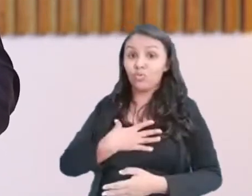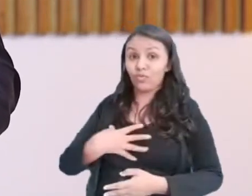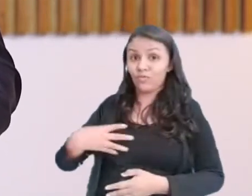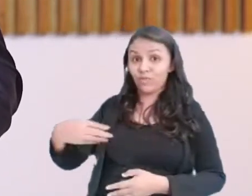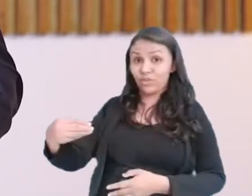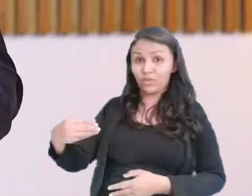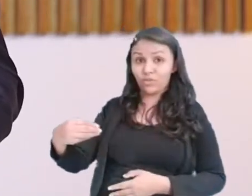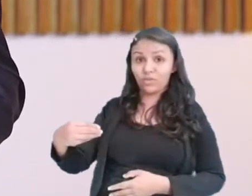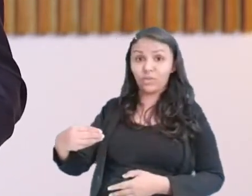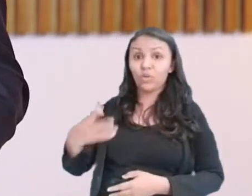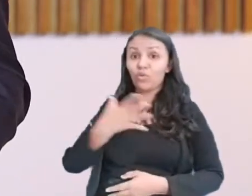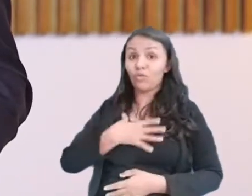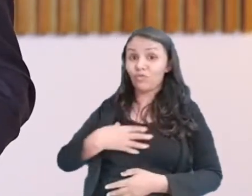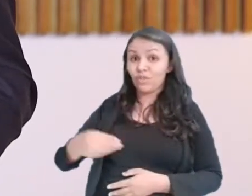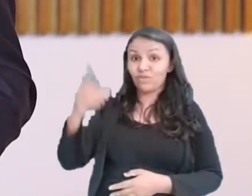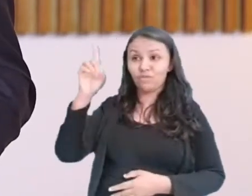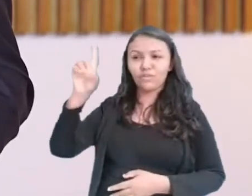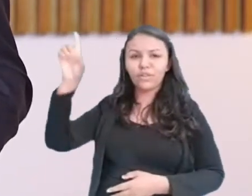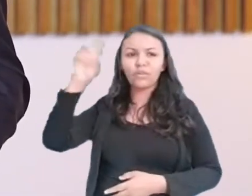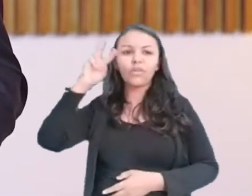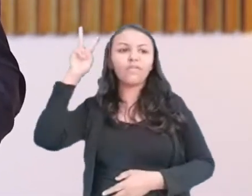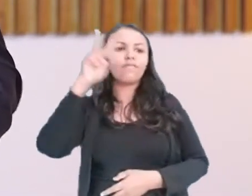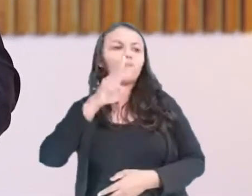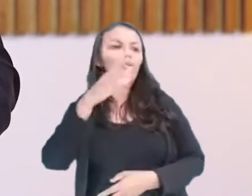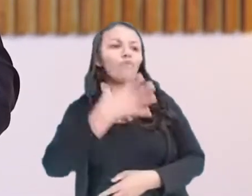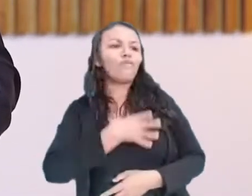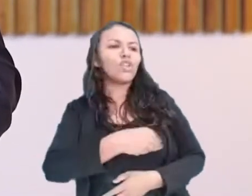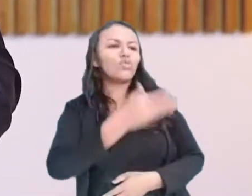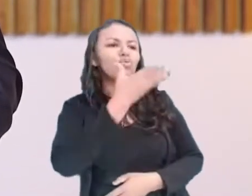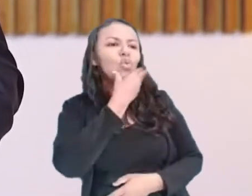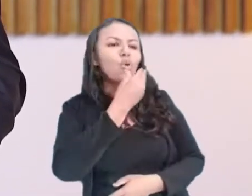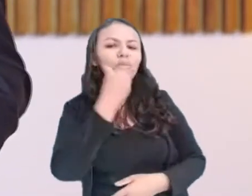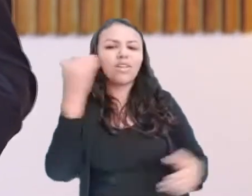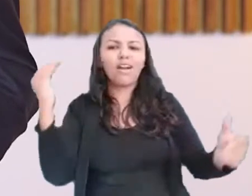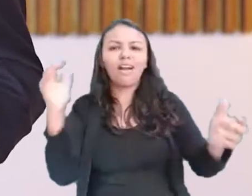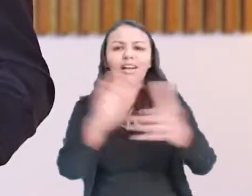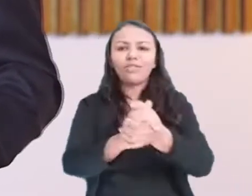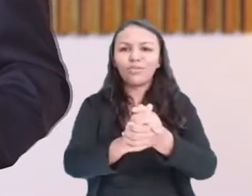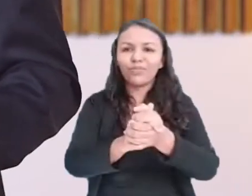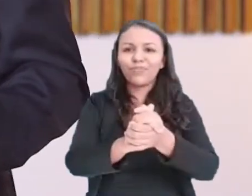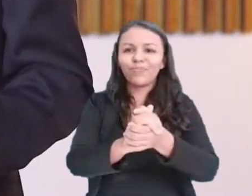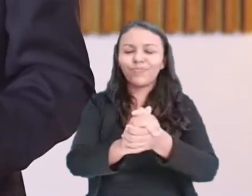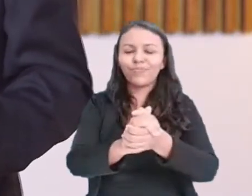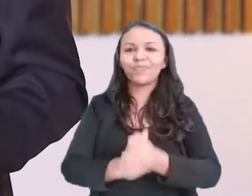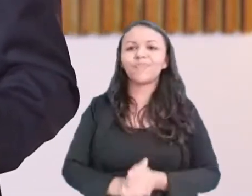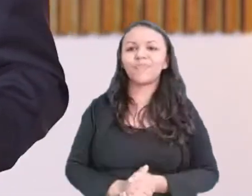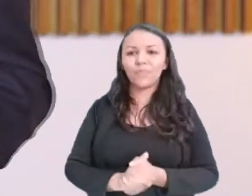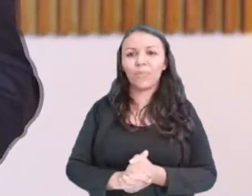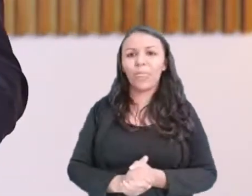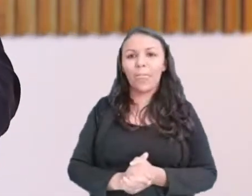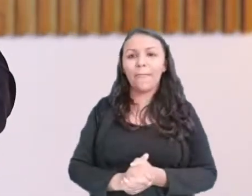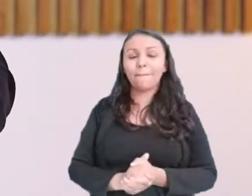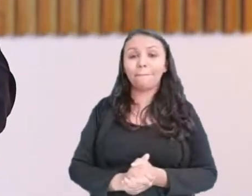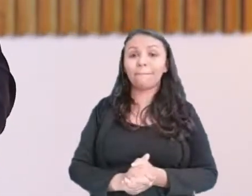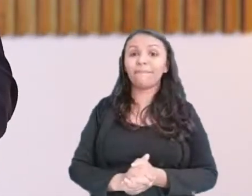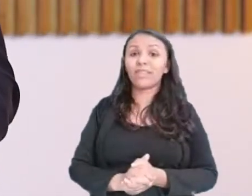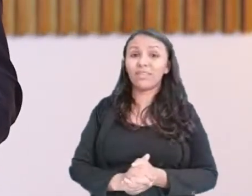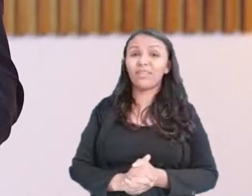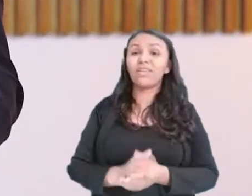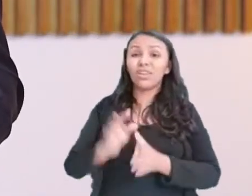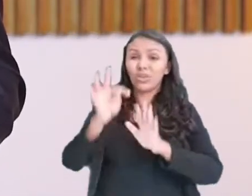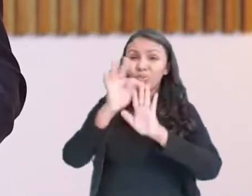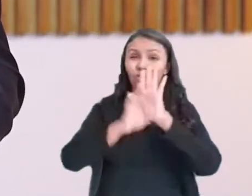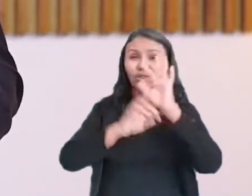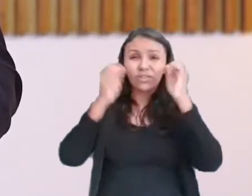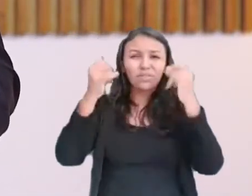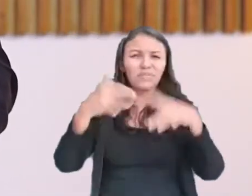de Deus viram as filhas dos homens e casaram-se com elas. E diz o texto também que tomaram para si muitas